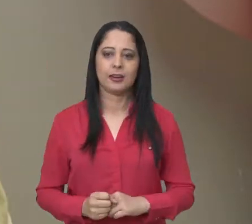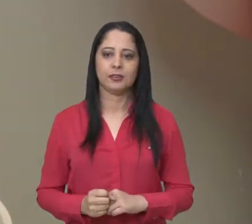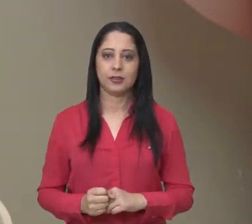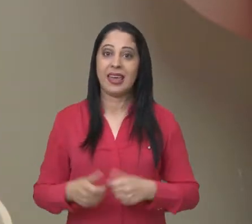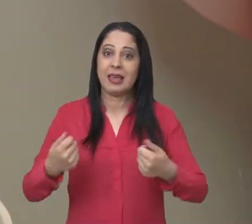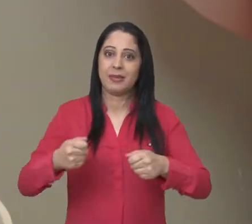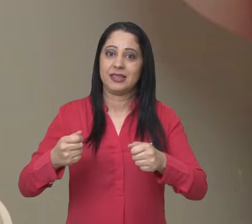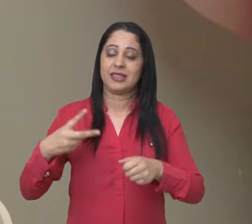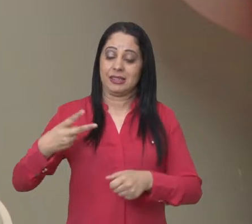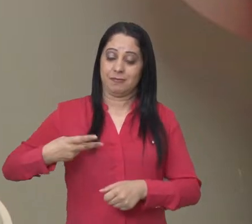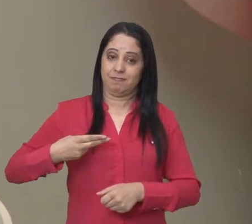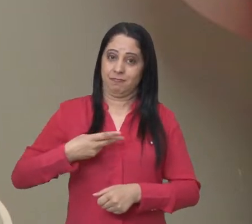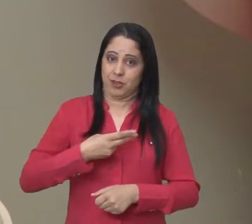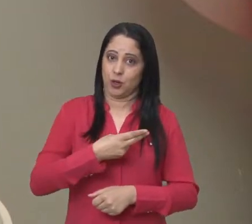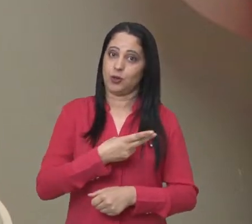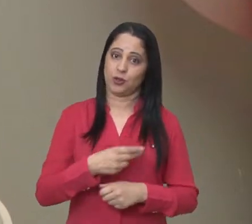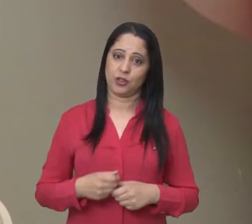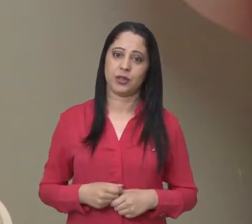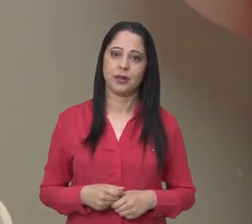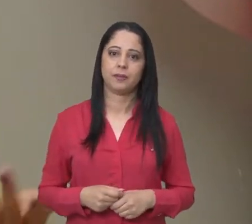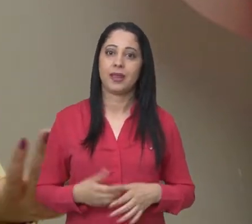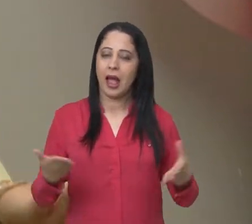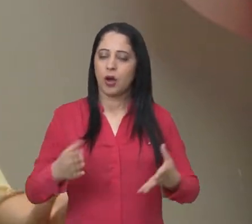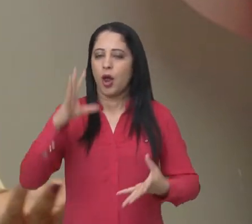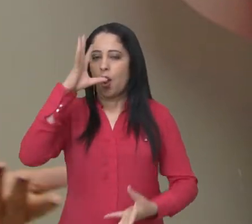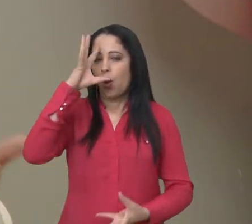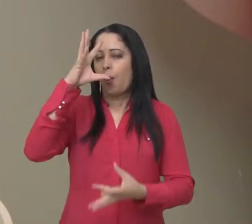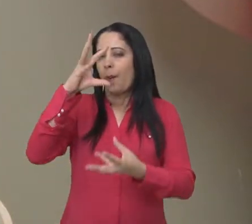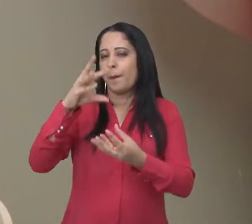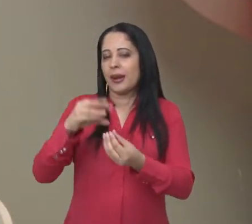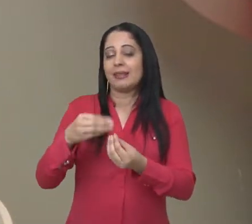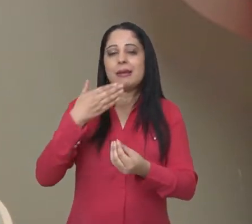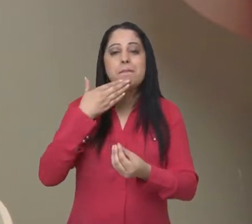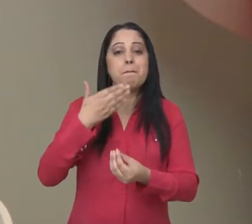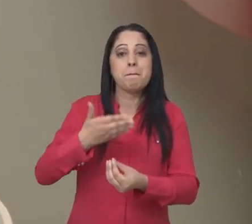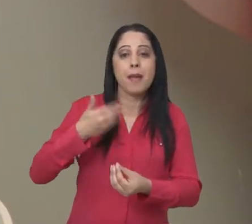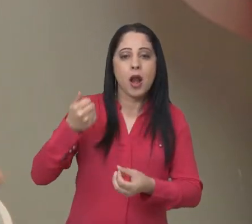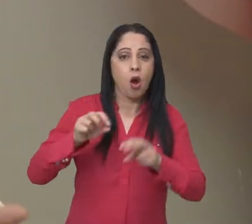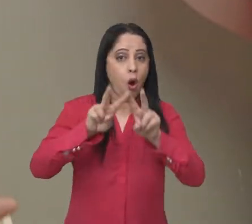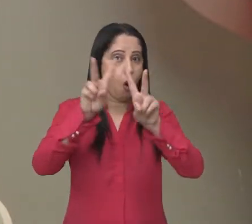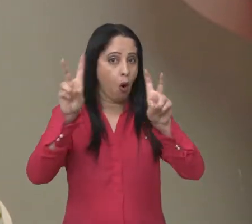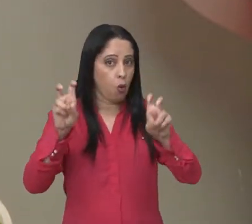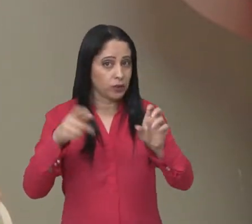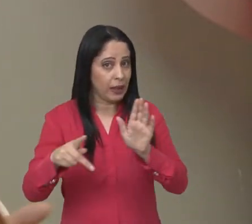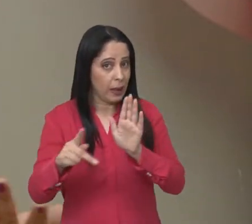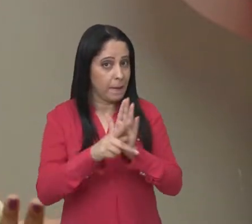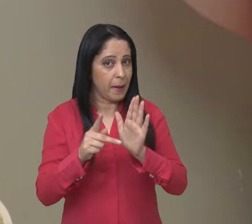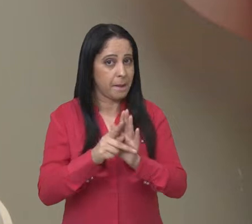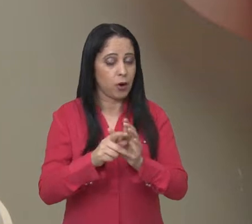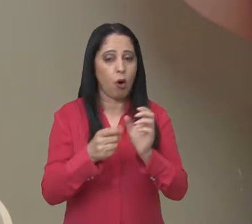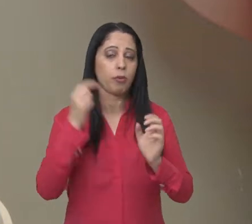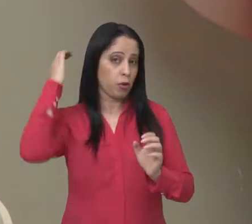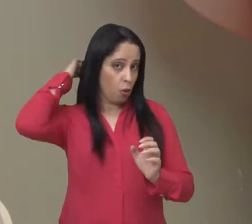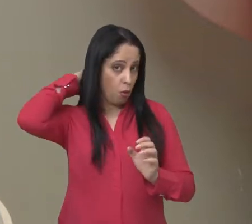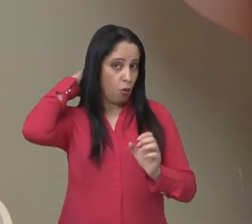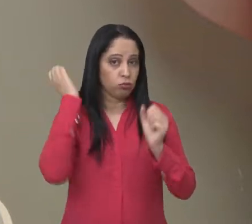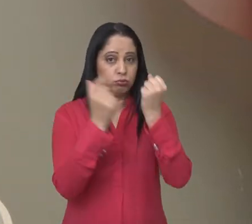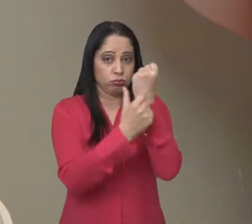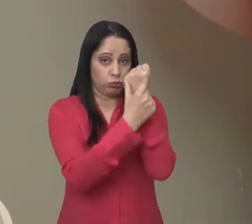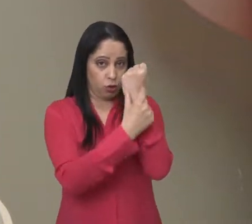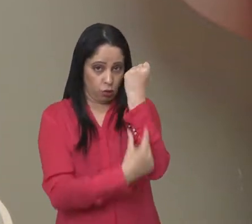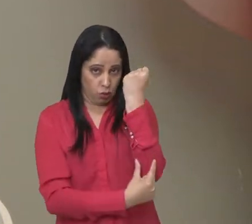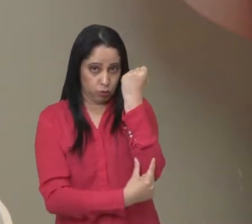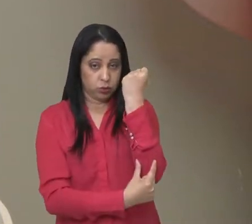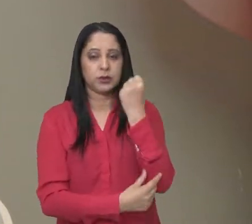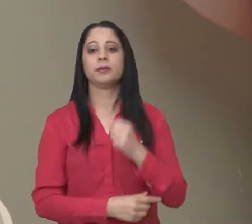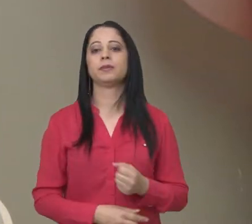inclusive para casos de cirurgias. E para entender a parte clínica das doenças relacionadas à coluna,